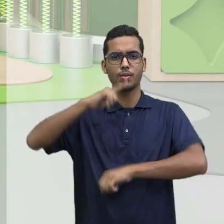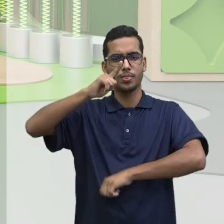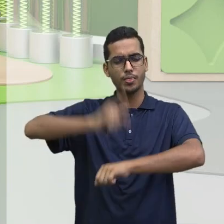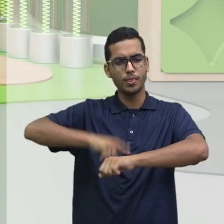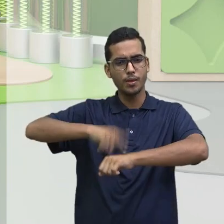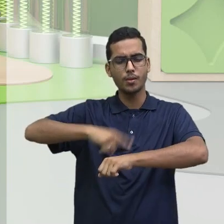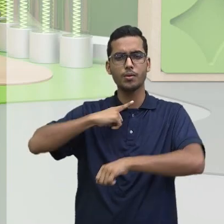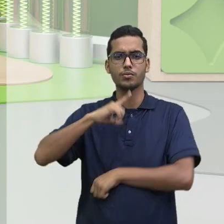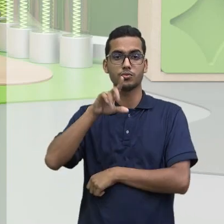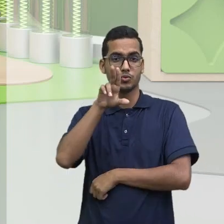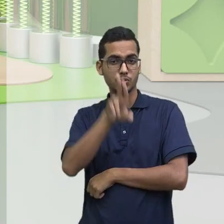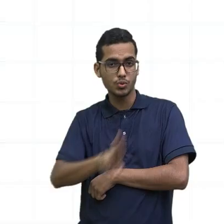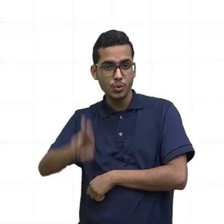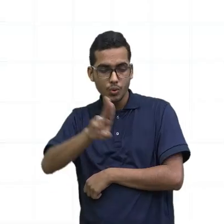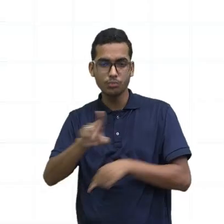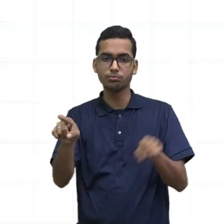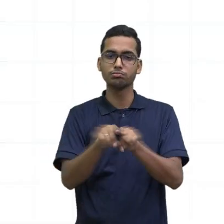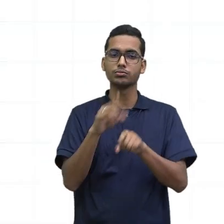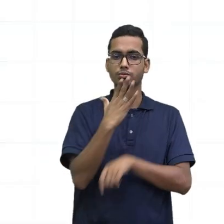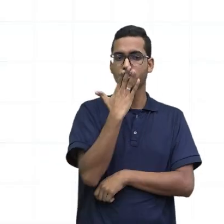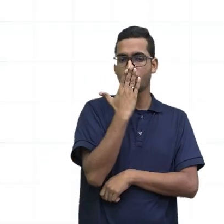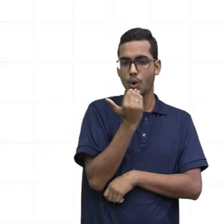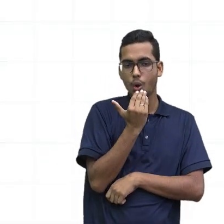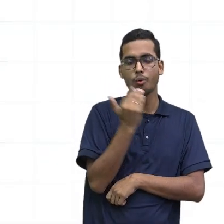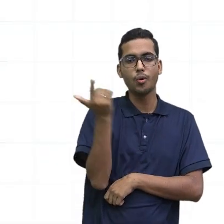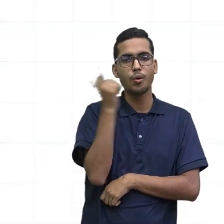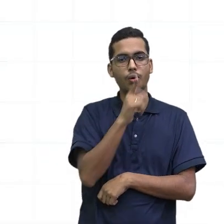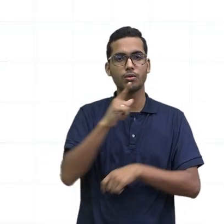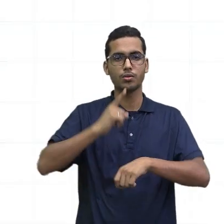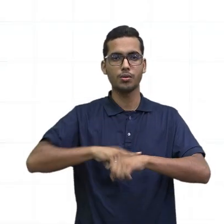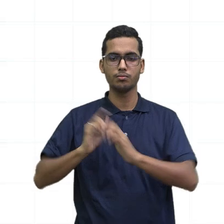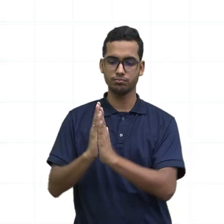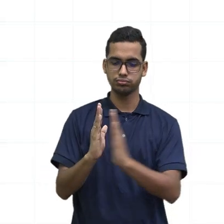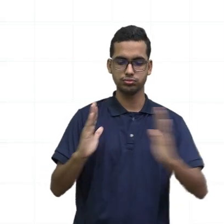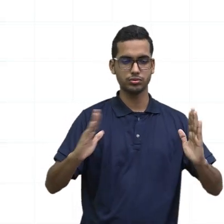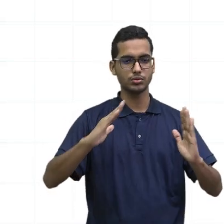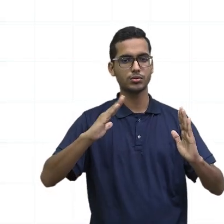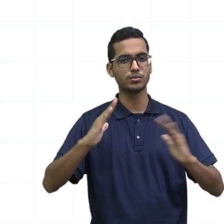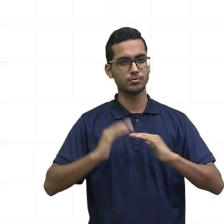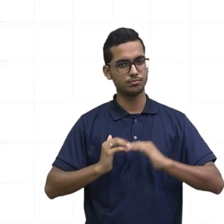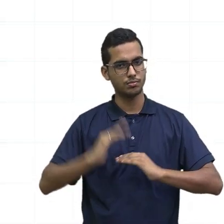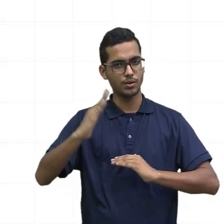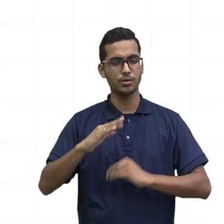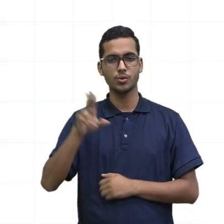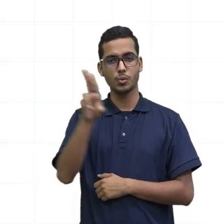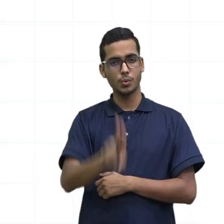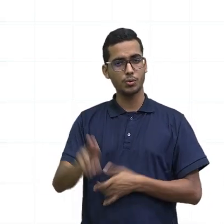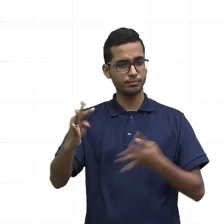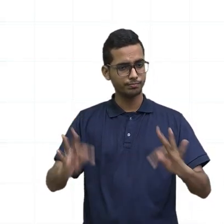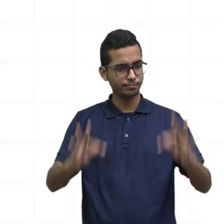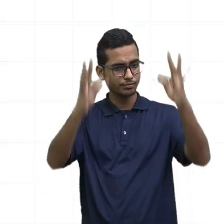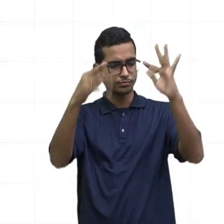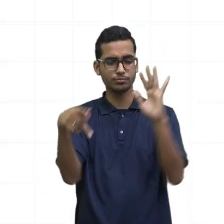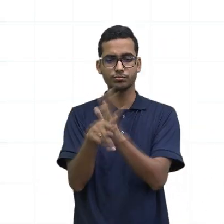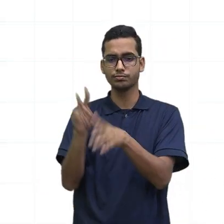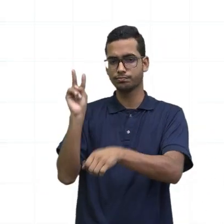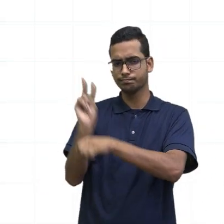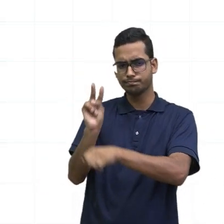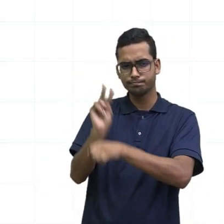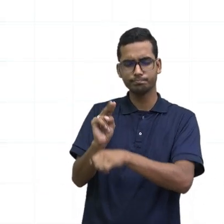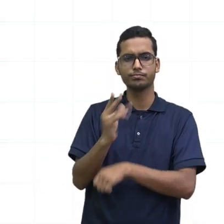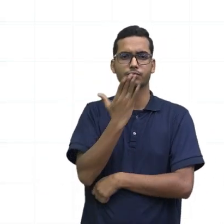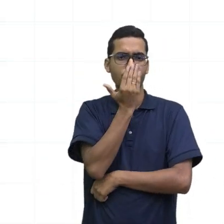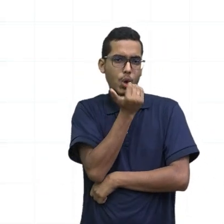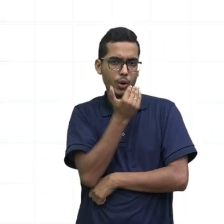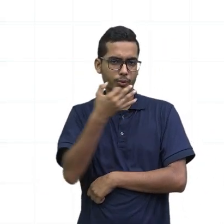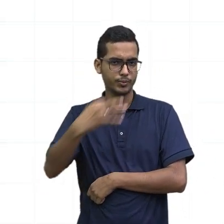consumo desses alimentos. Então, vamos observar aí, olha, o uso da tecnologia na preservação dos alimentos. Todo mundo sabe